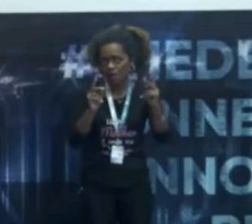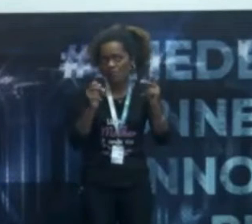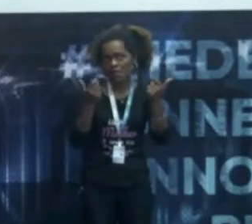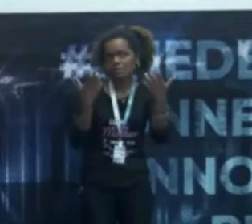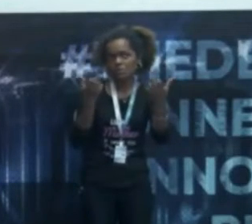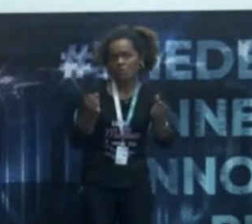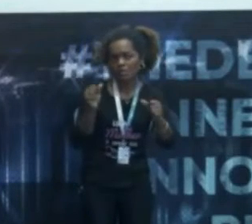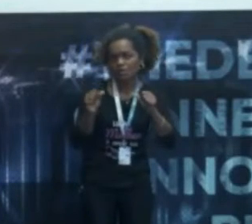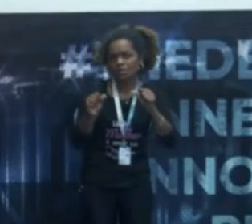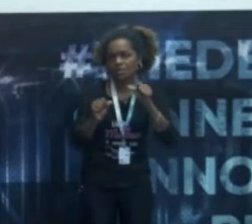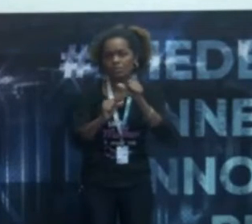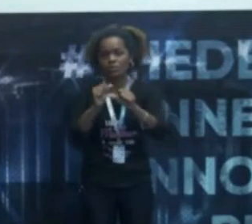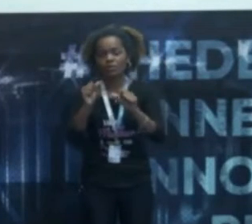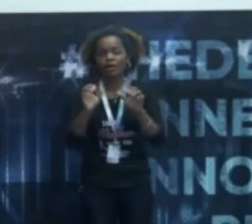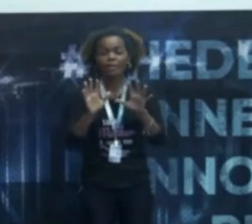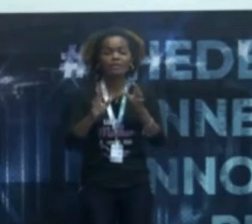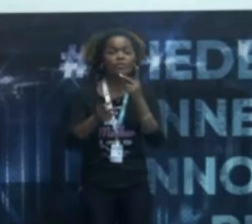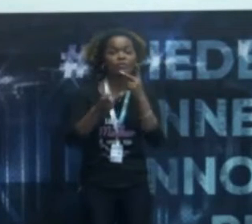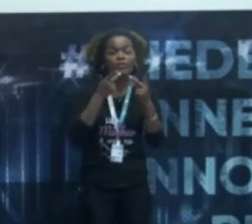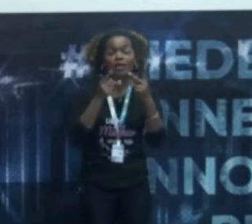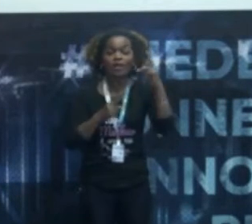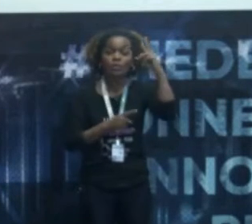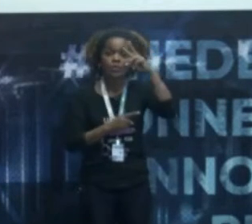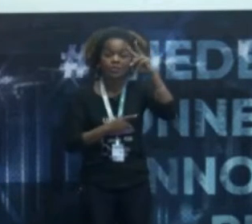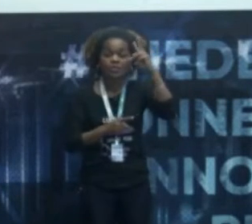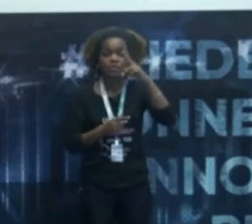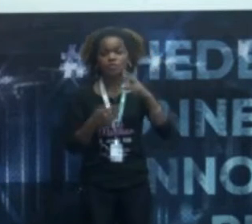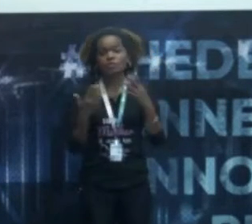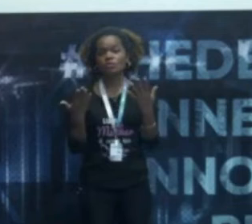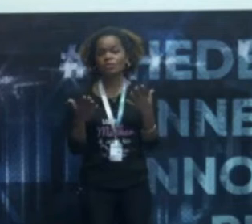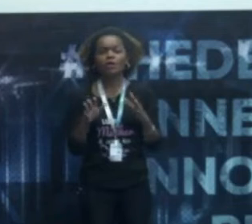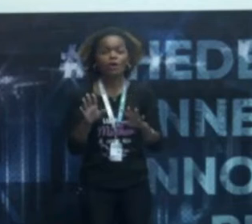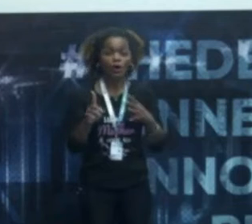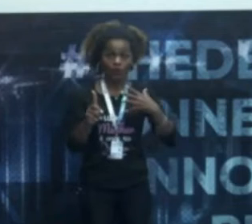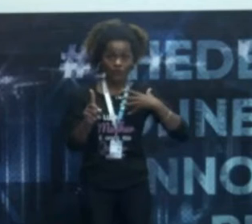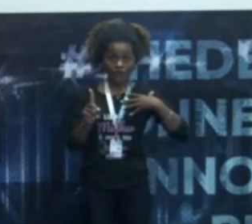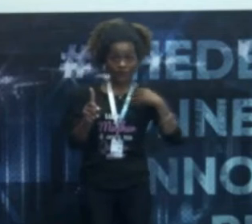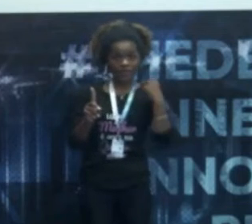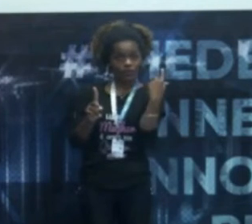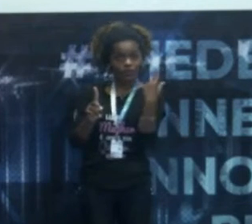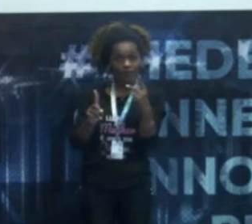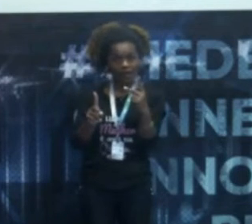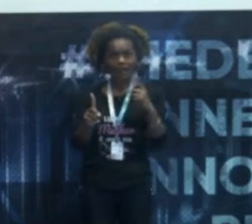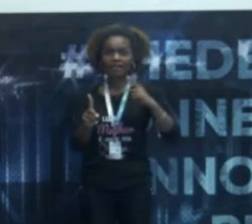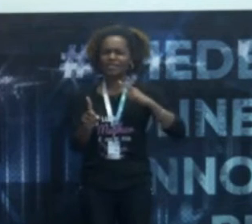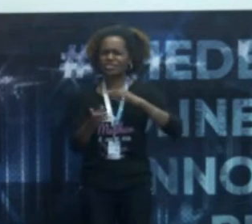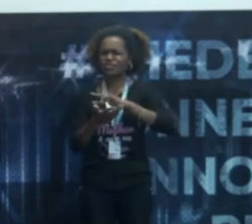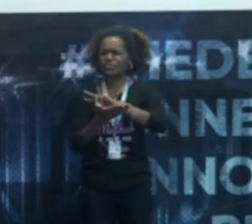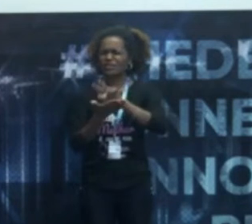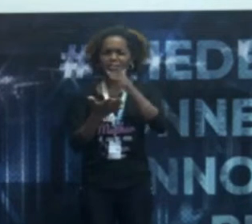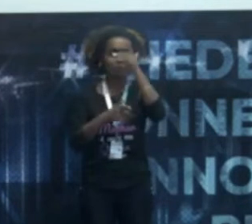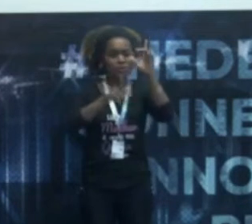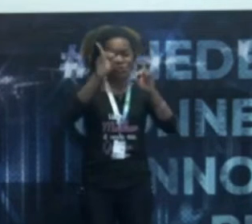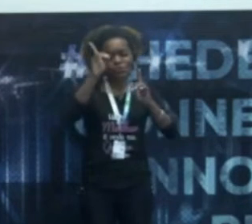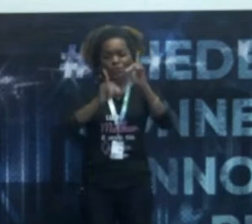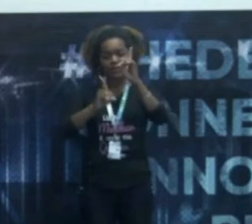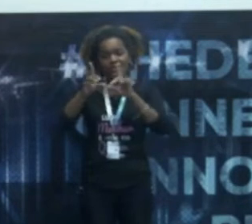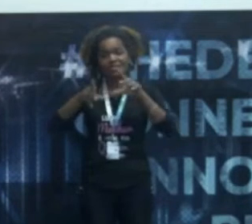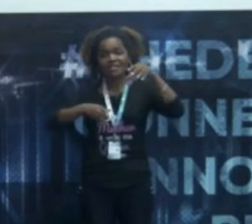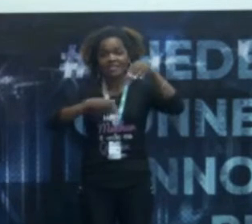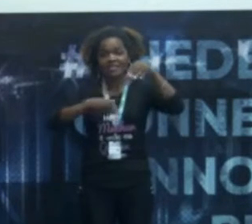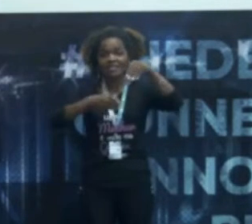que eu digo, a gente pensando em história um pouquinho, o meu filho, ele tem várias pessoas com deficiência na sala dele. Então, para